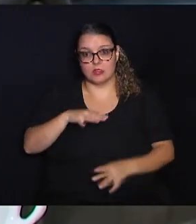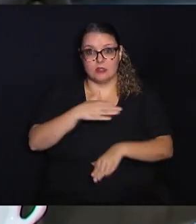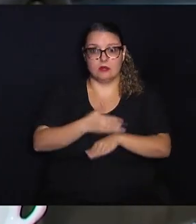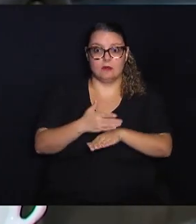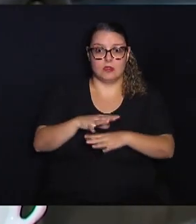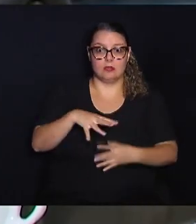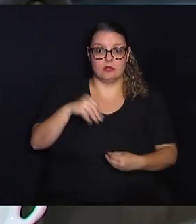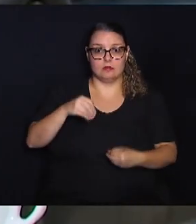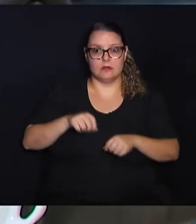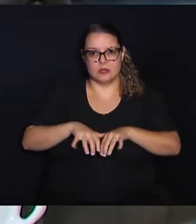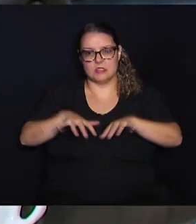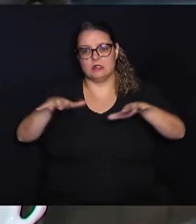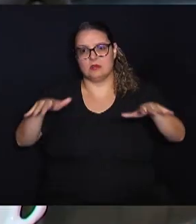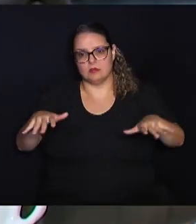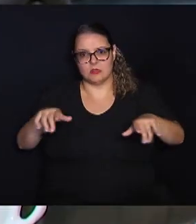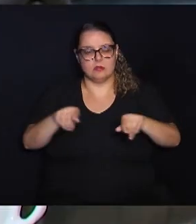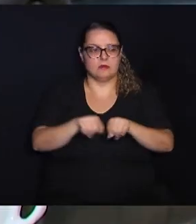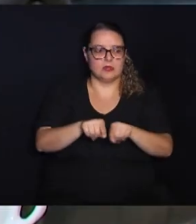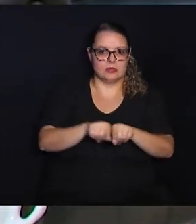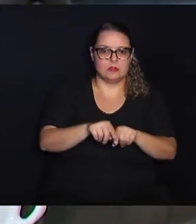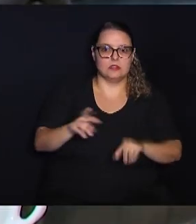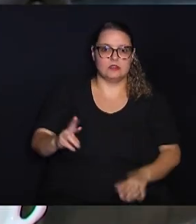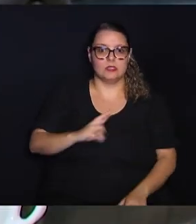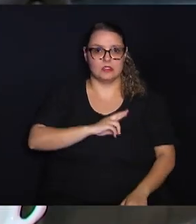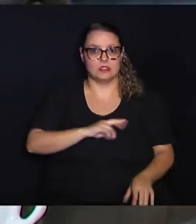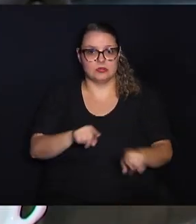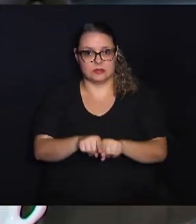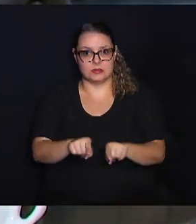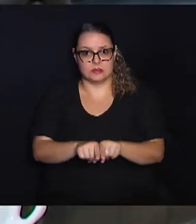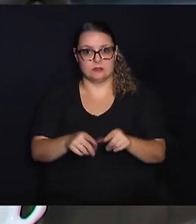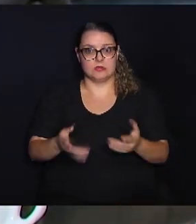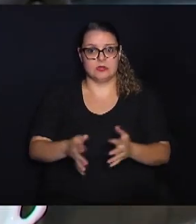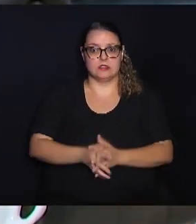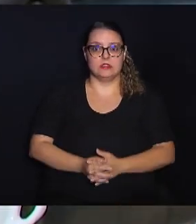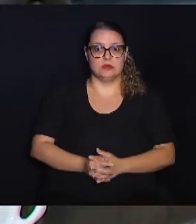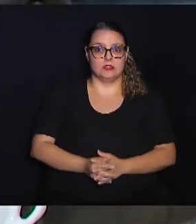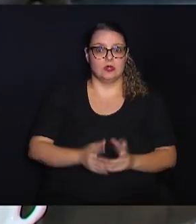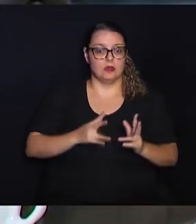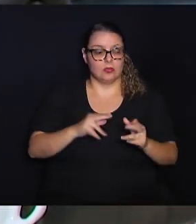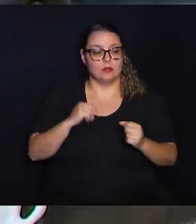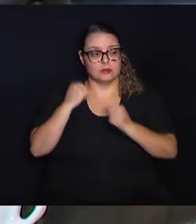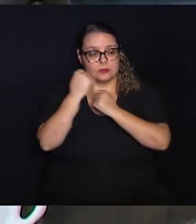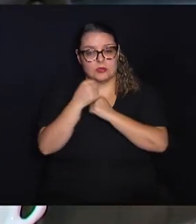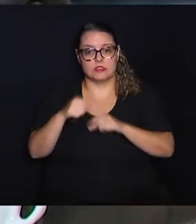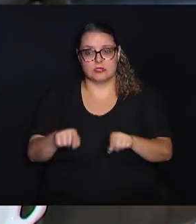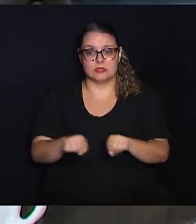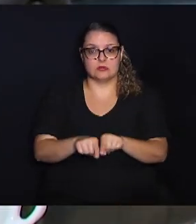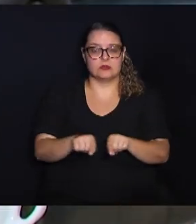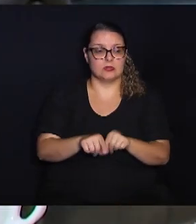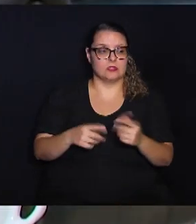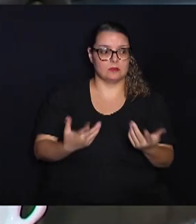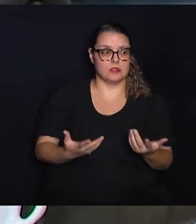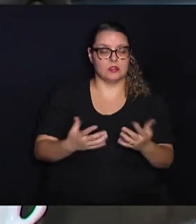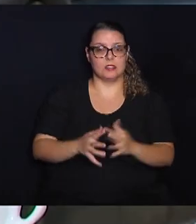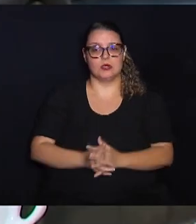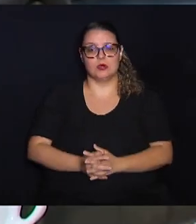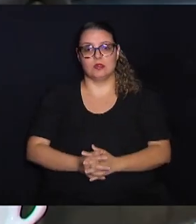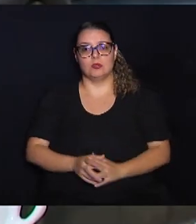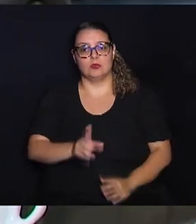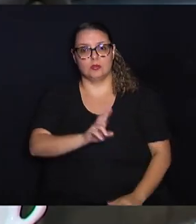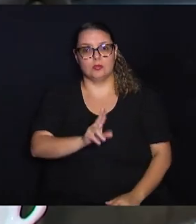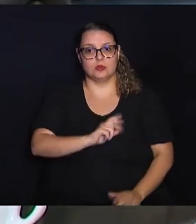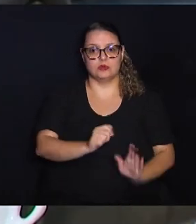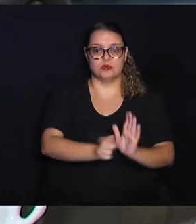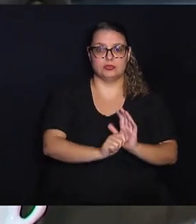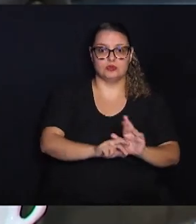mais amplo, mas também da religiosidade, como fator de proteção, ao uso de drogas